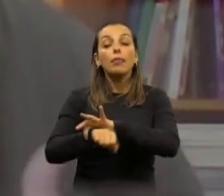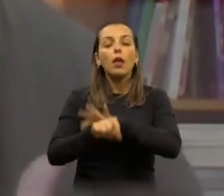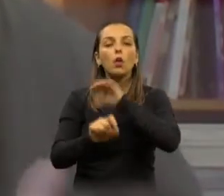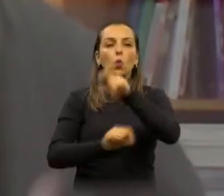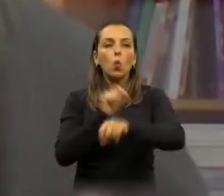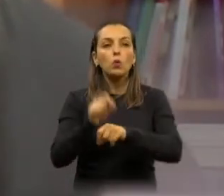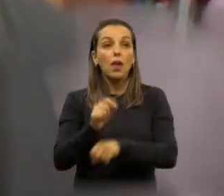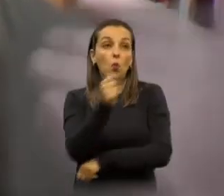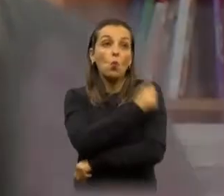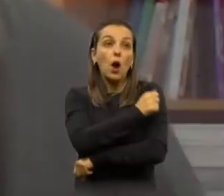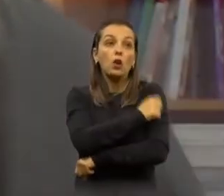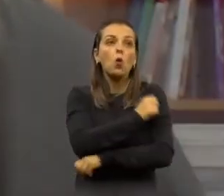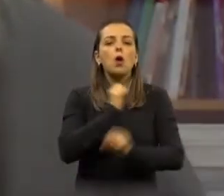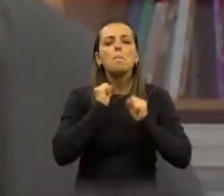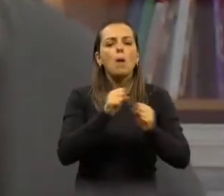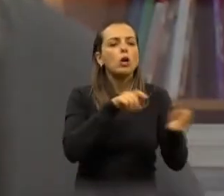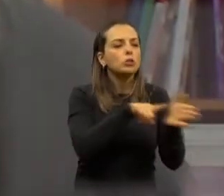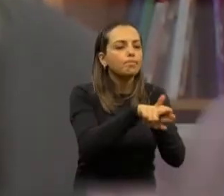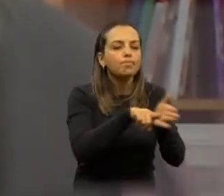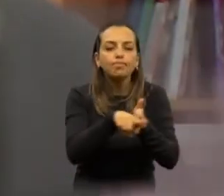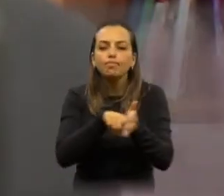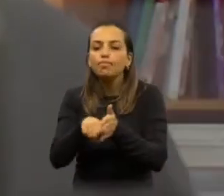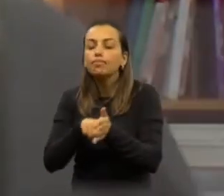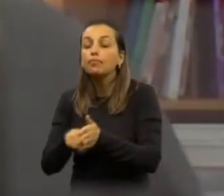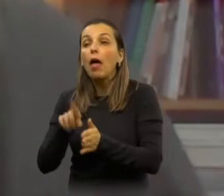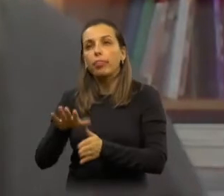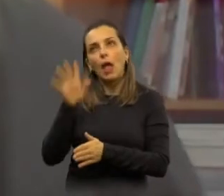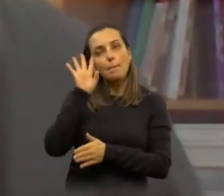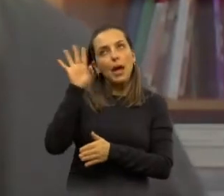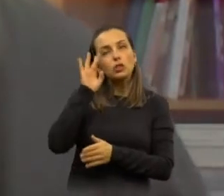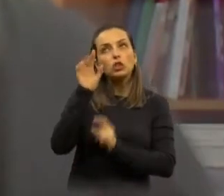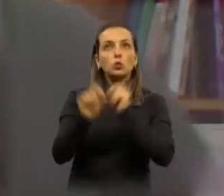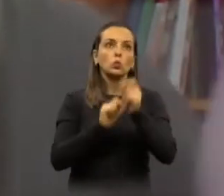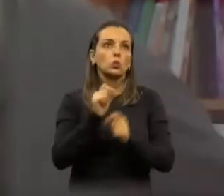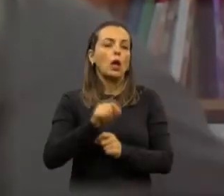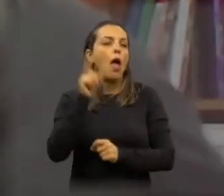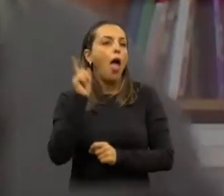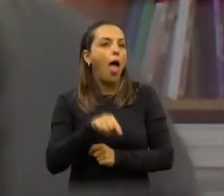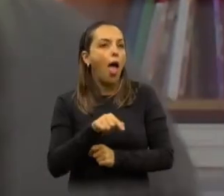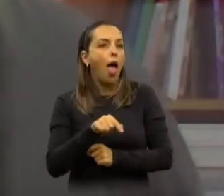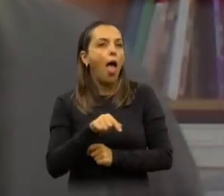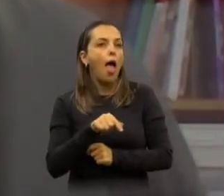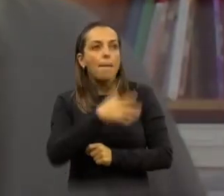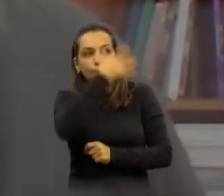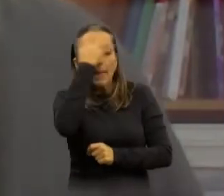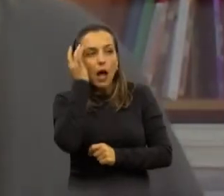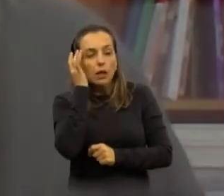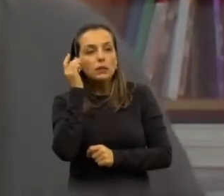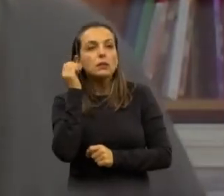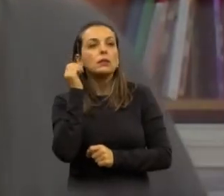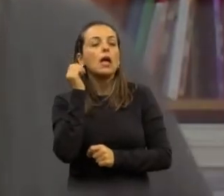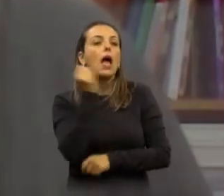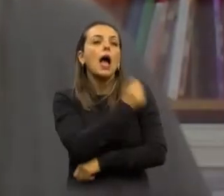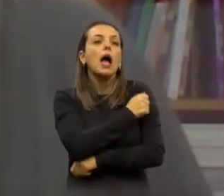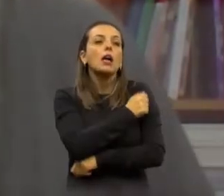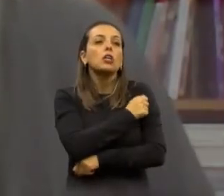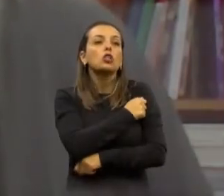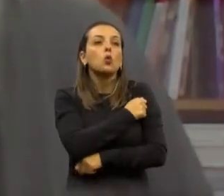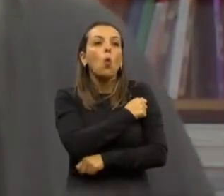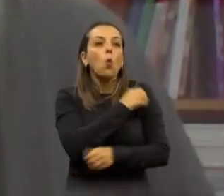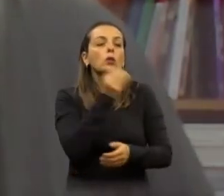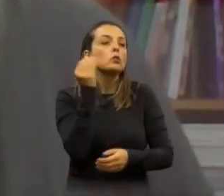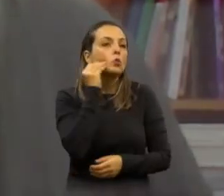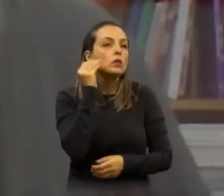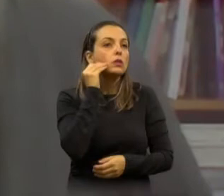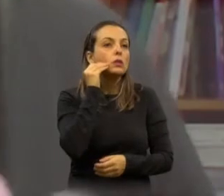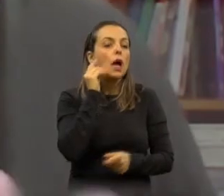inclusive, que o estudante pode ser pesquisador. Fato é que, imaginem vocês, os estudantes que co colaboram com os exames HT-PCR que a prefeitura